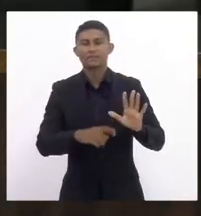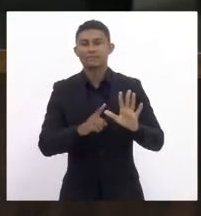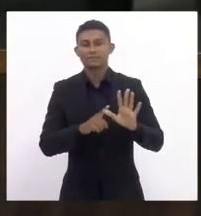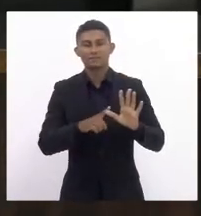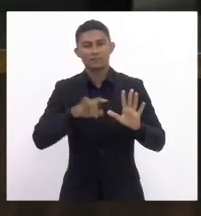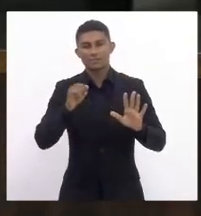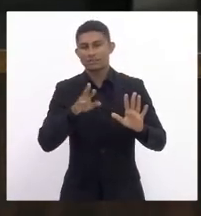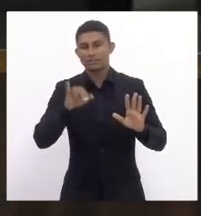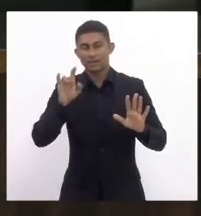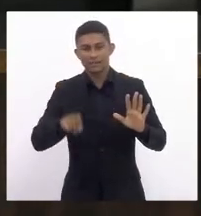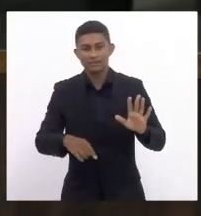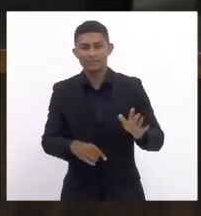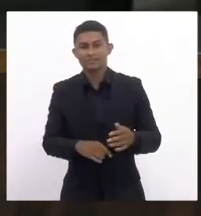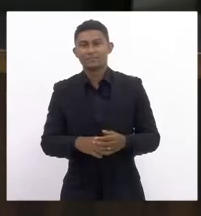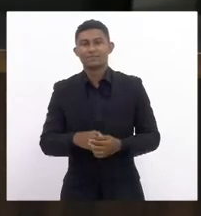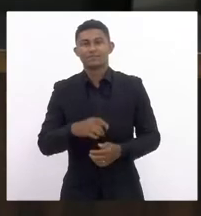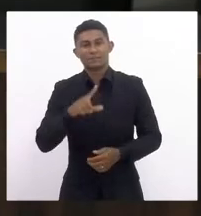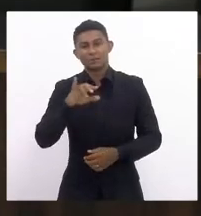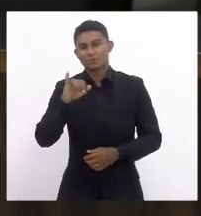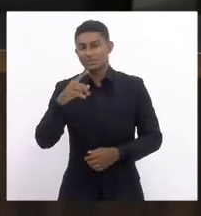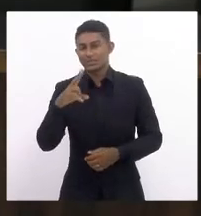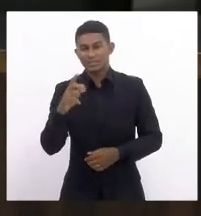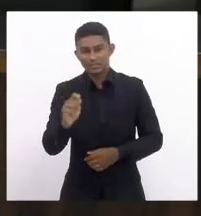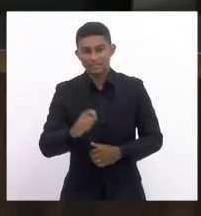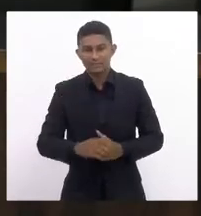Rainha da Zona Oeste, Lucinha.